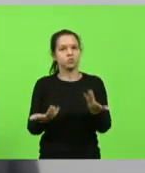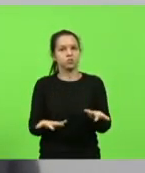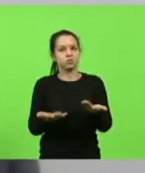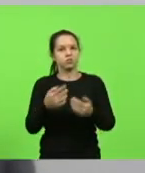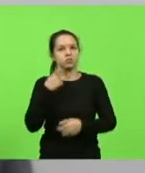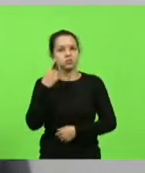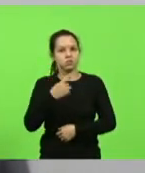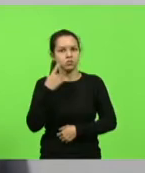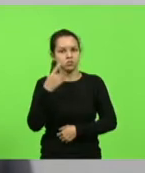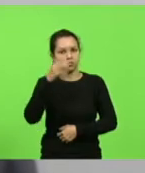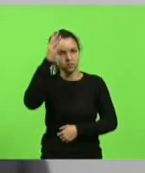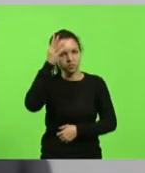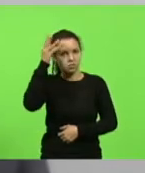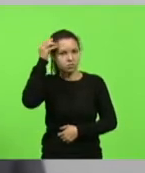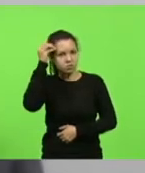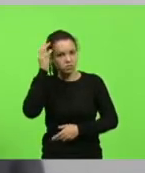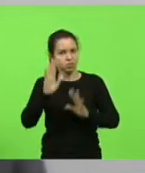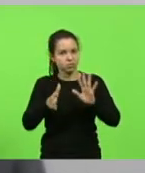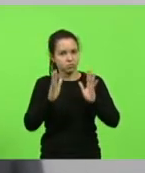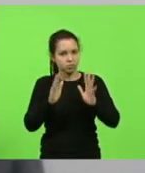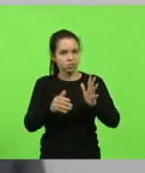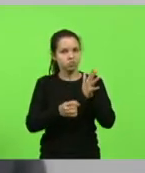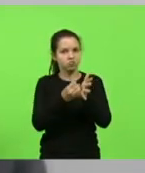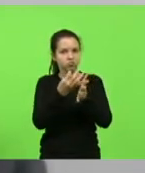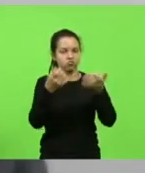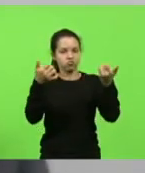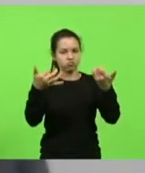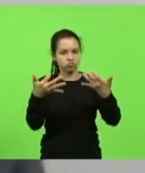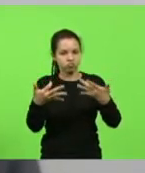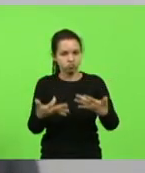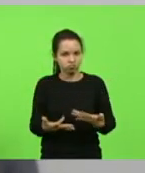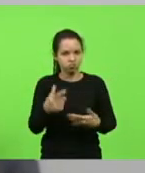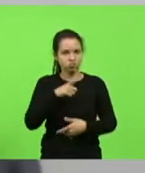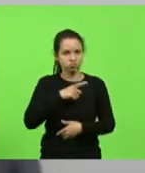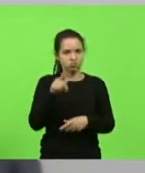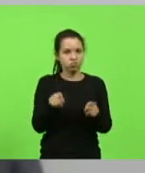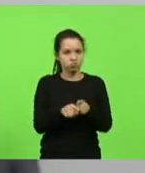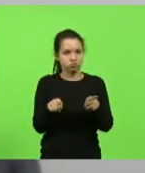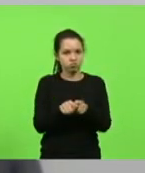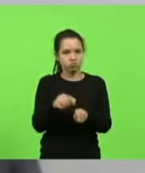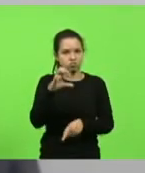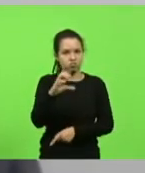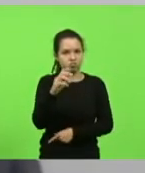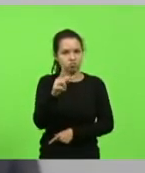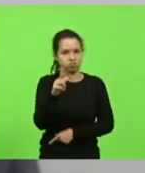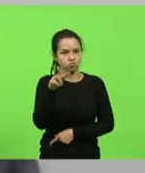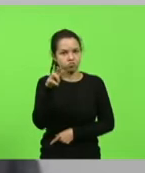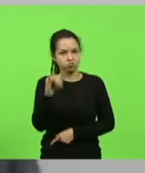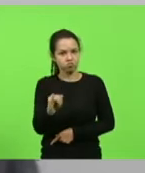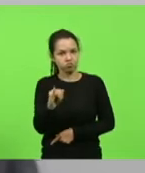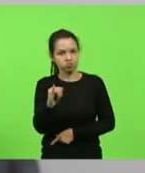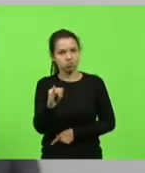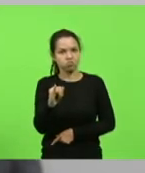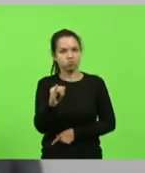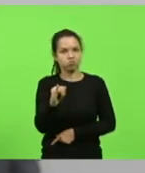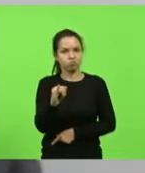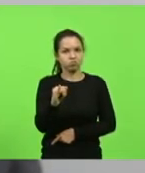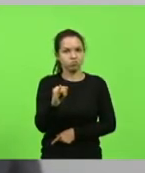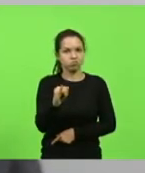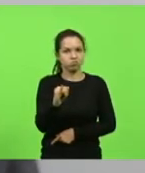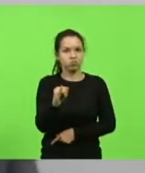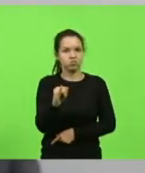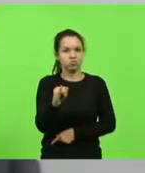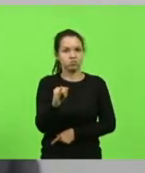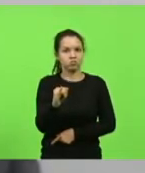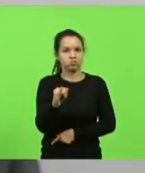uma série de questões. Nós temos, inclusive, uma CPI em andamento no Congresso Nacional, no